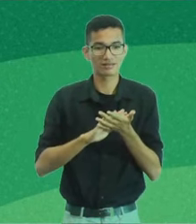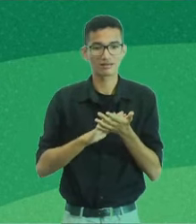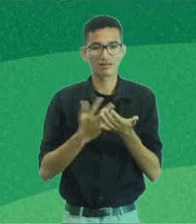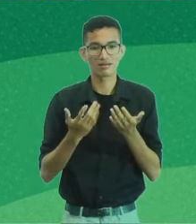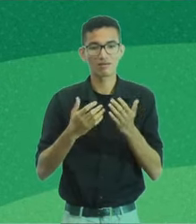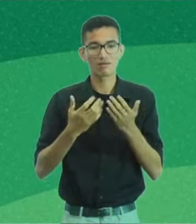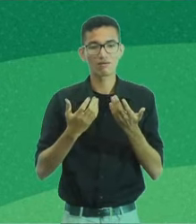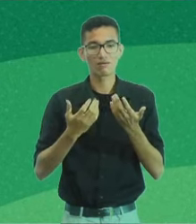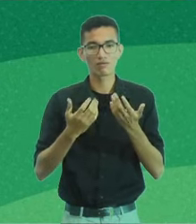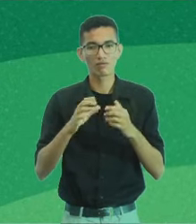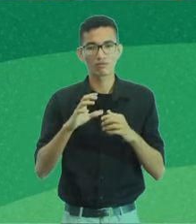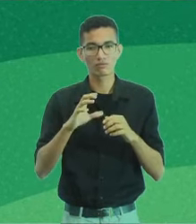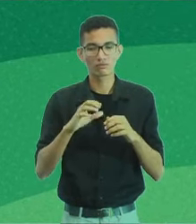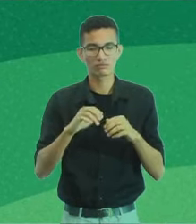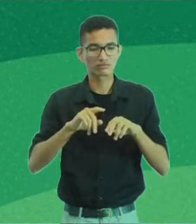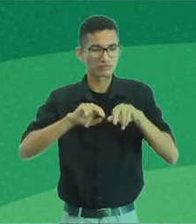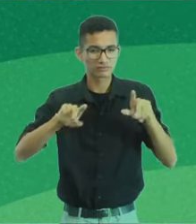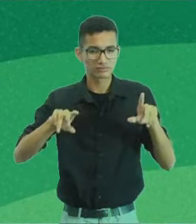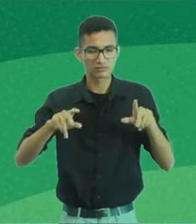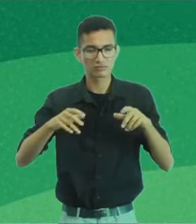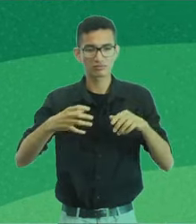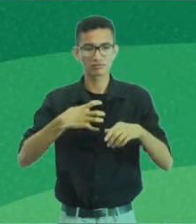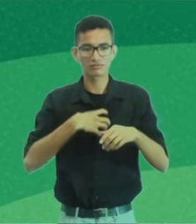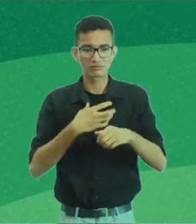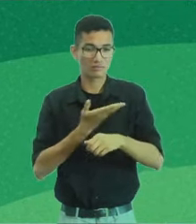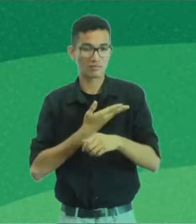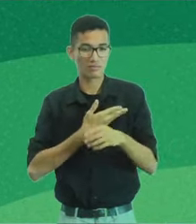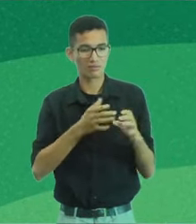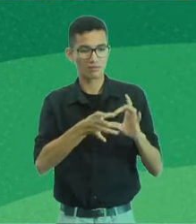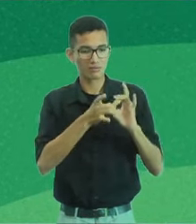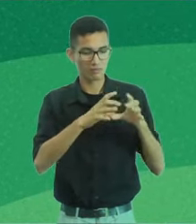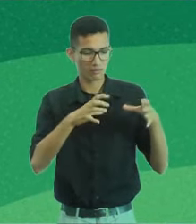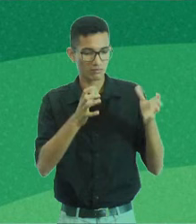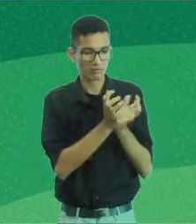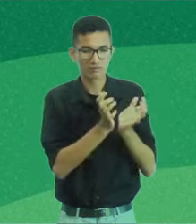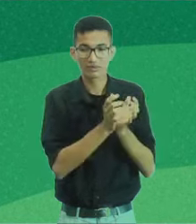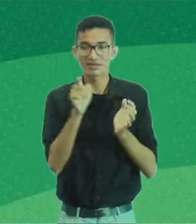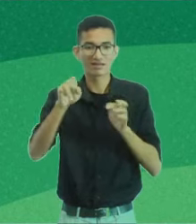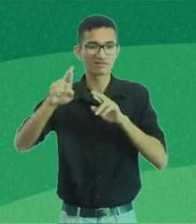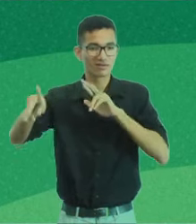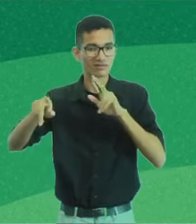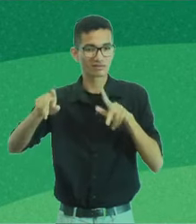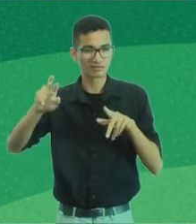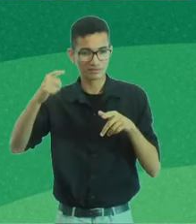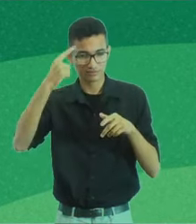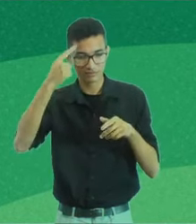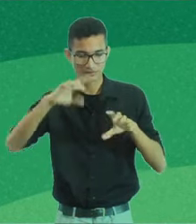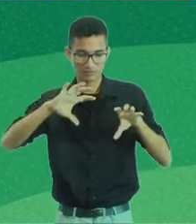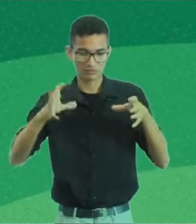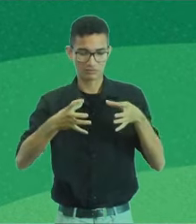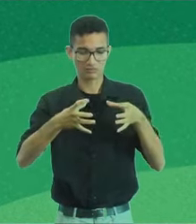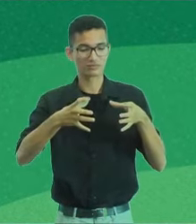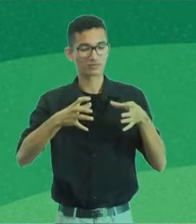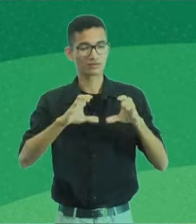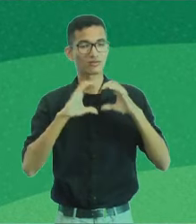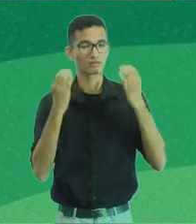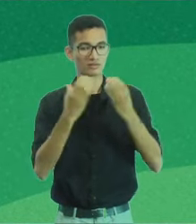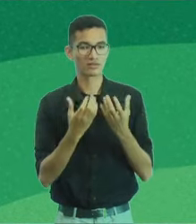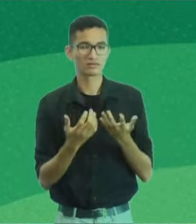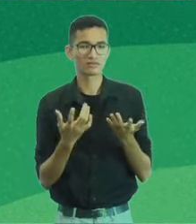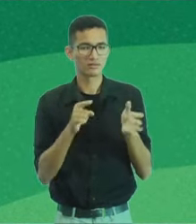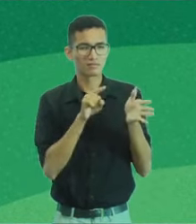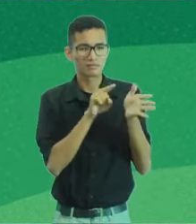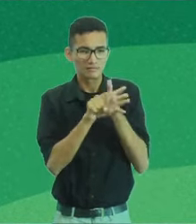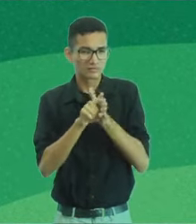a gente compartilha um certo tipo de amizade então eu deixo essa pergunta assim né tipo não não quero